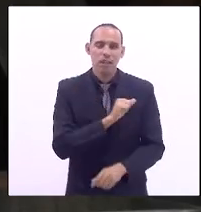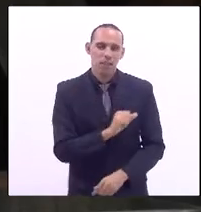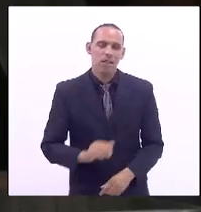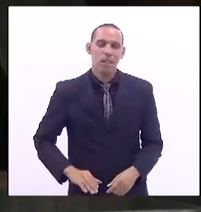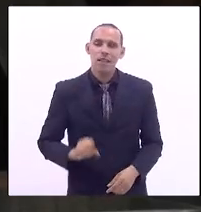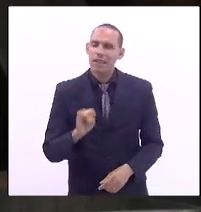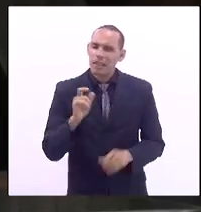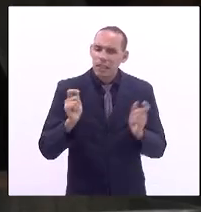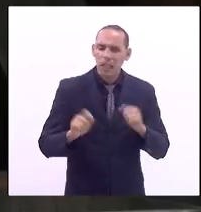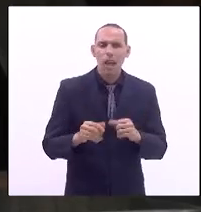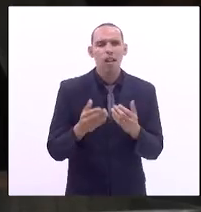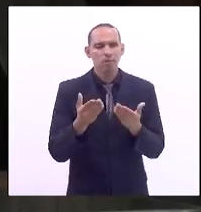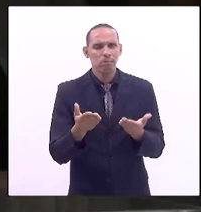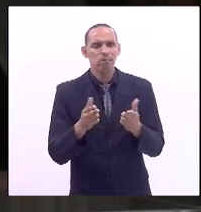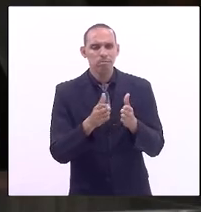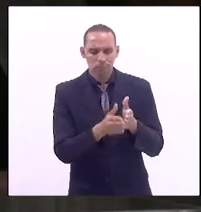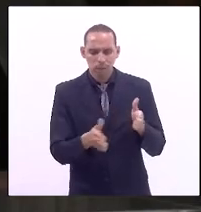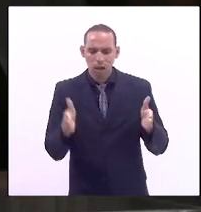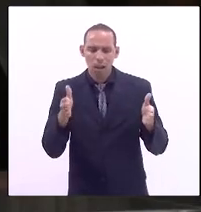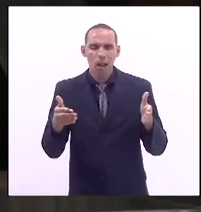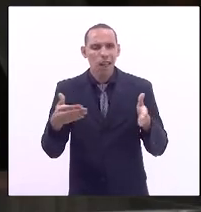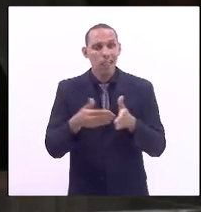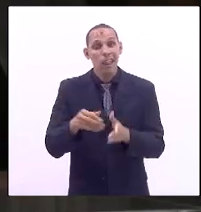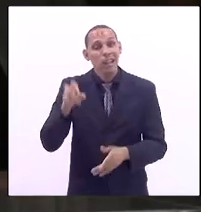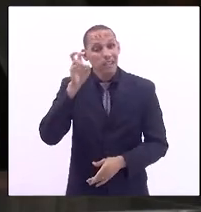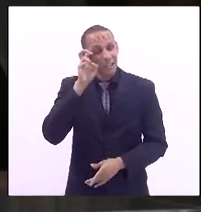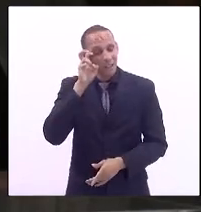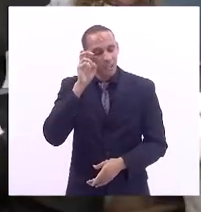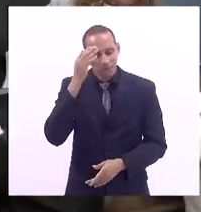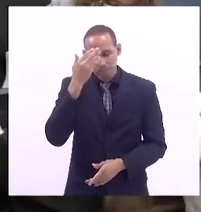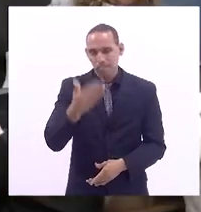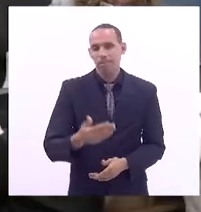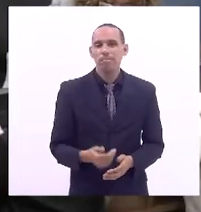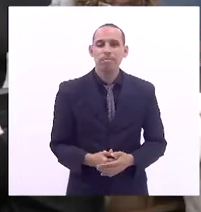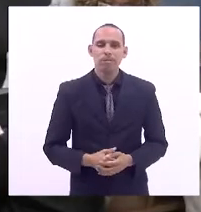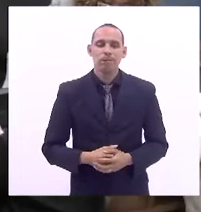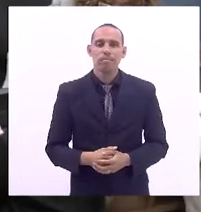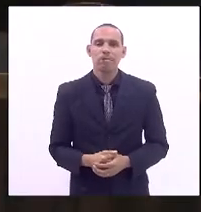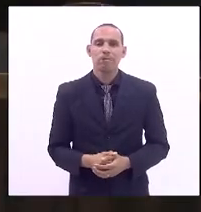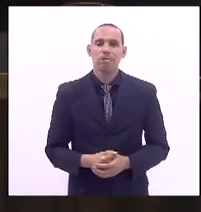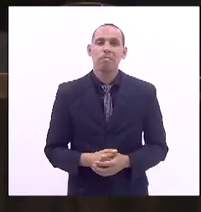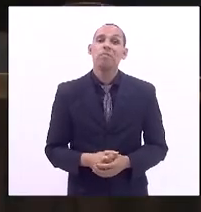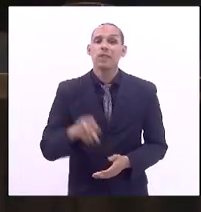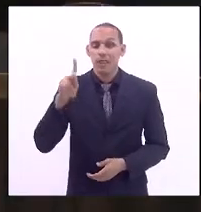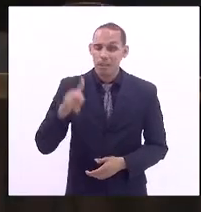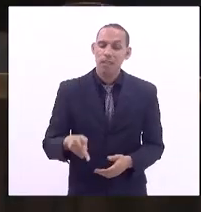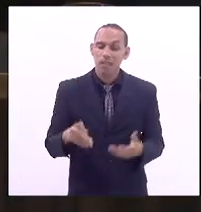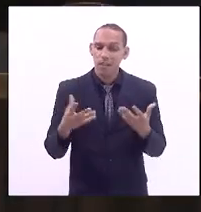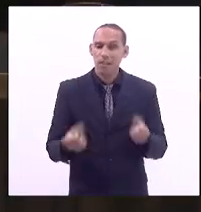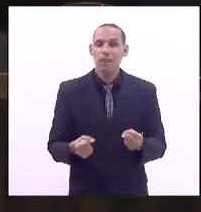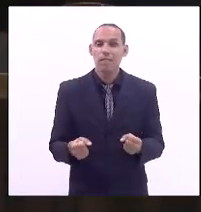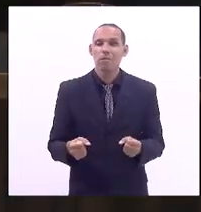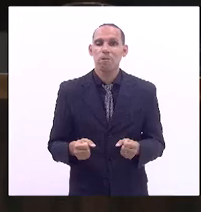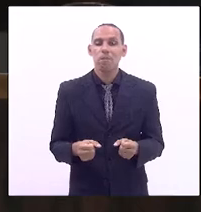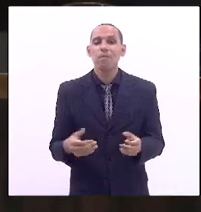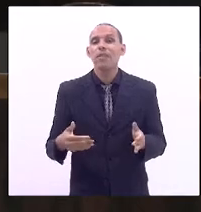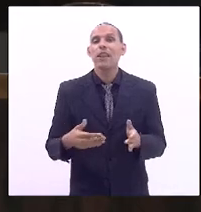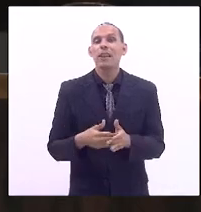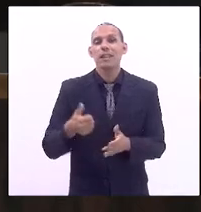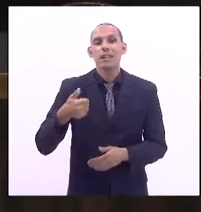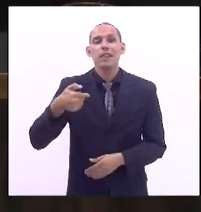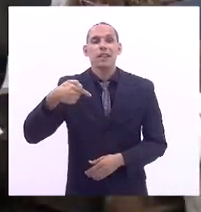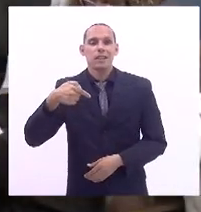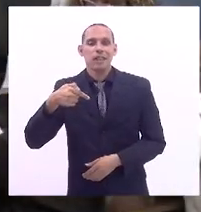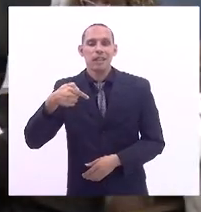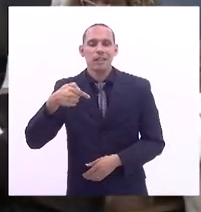você possa ser essa pudesse ampliar o prazo até quinta-feira eu agradeceria a presidência da F pedido de vossa excelência até 17 horas de